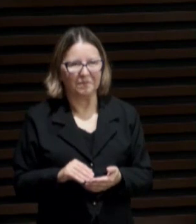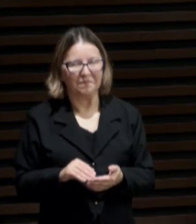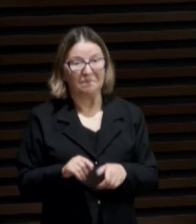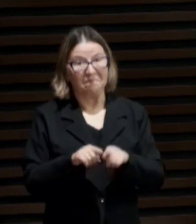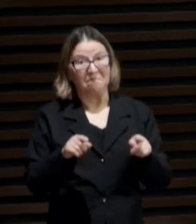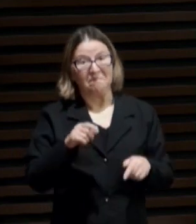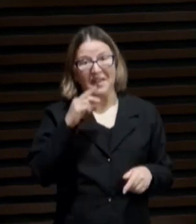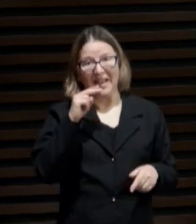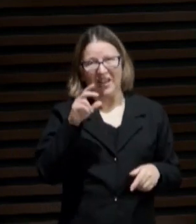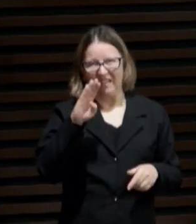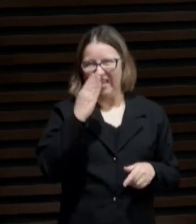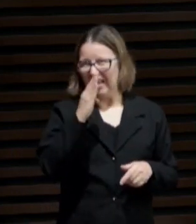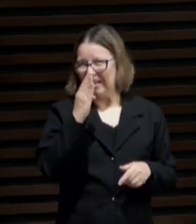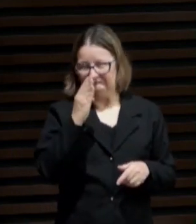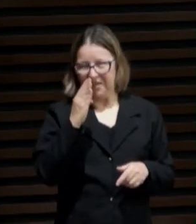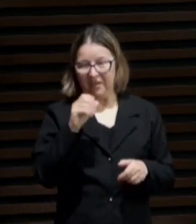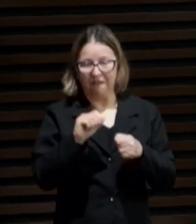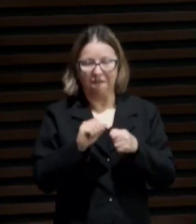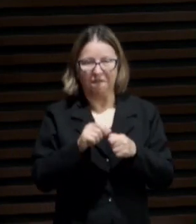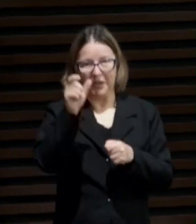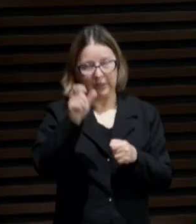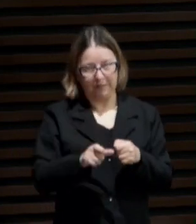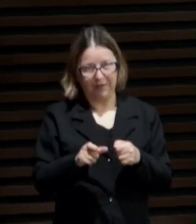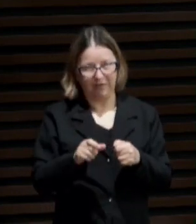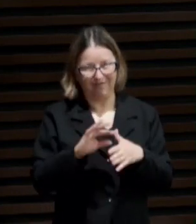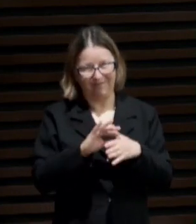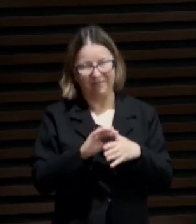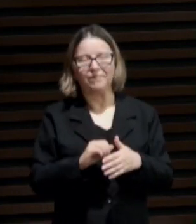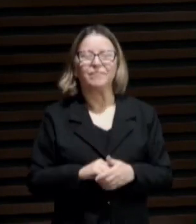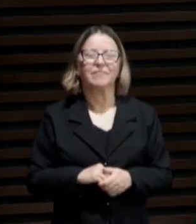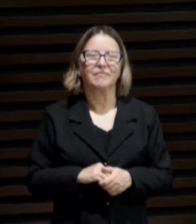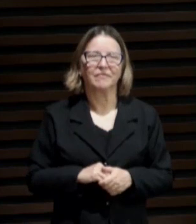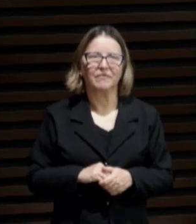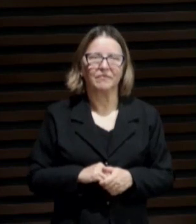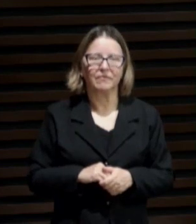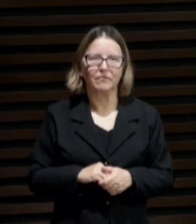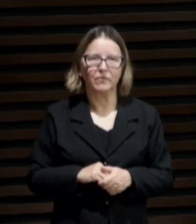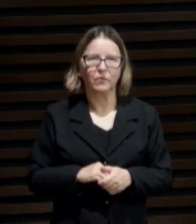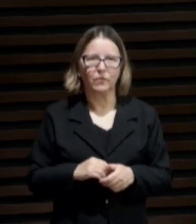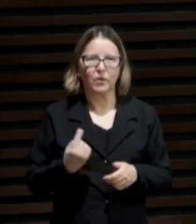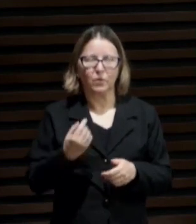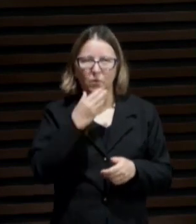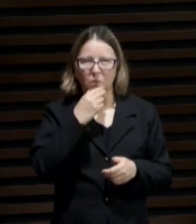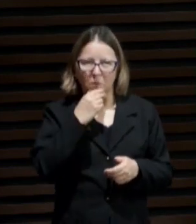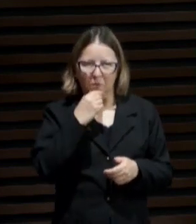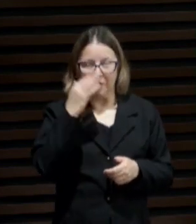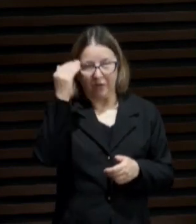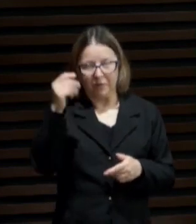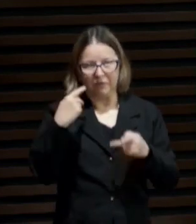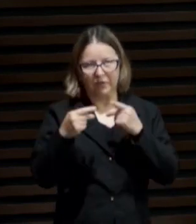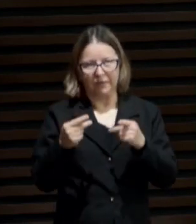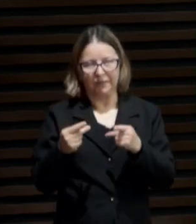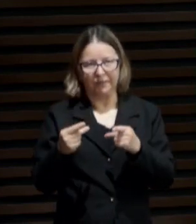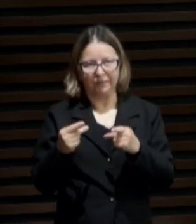Essa tal de língua, coisa terrível. Lewis Bailey disse com propriedade: